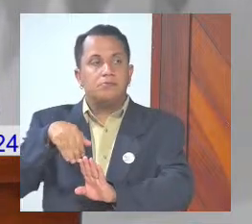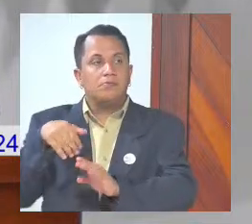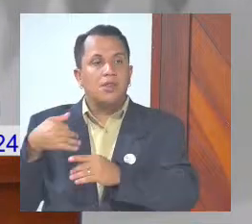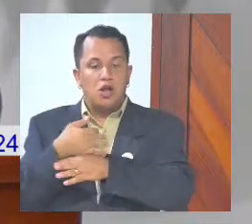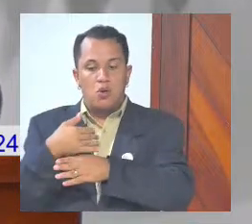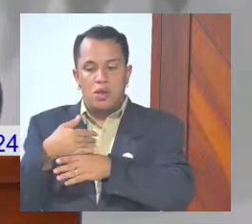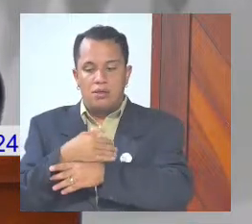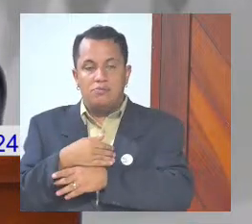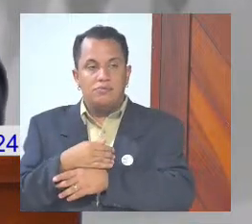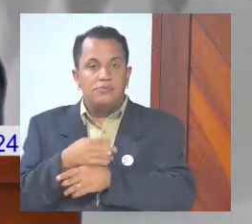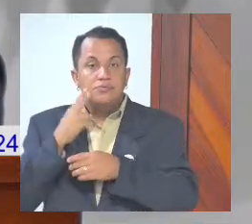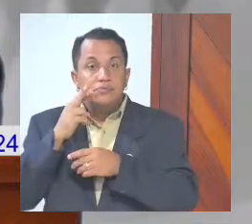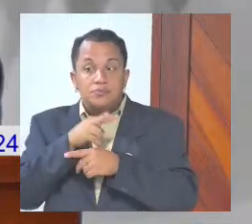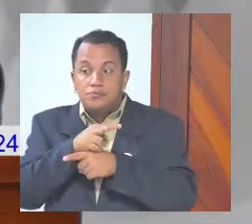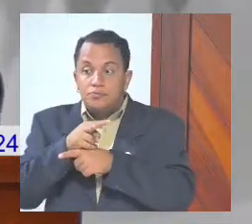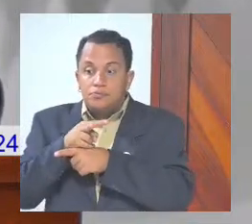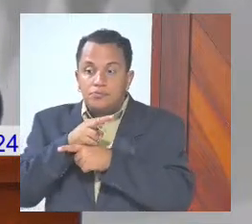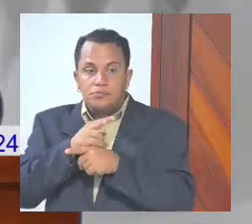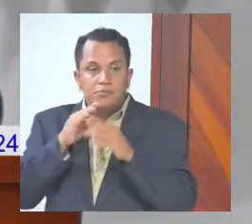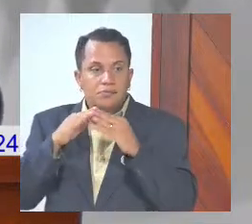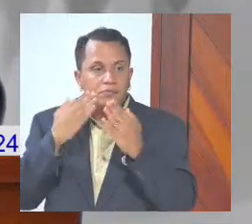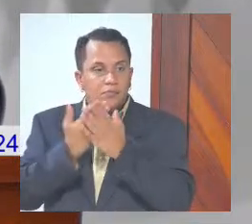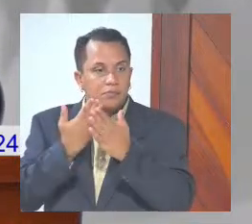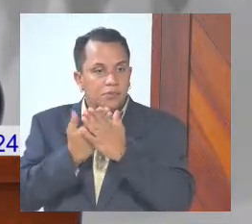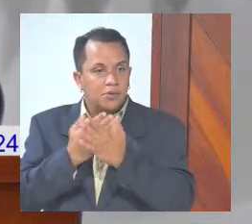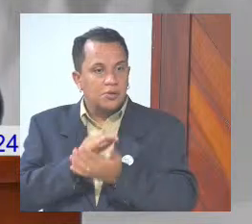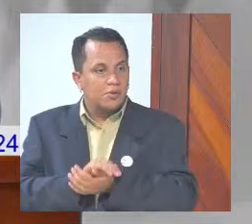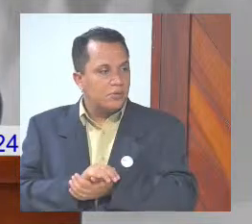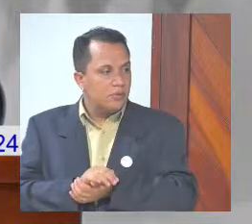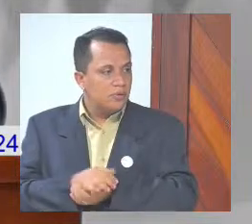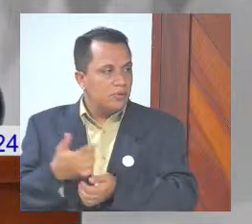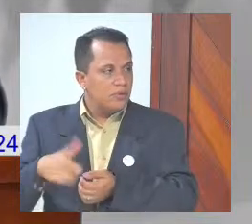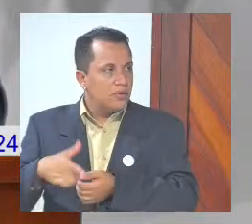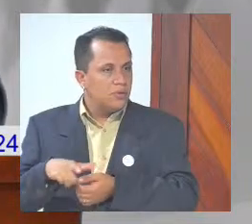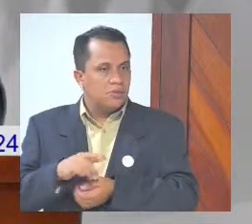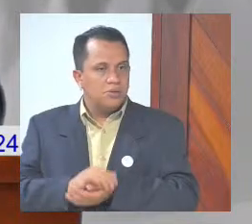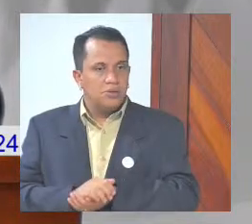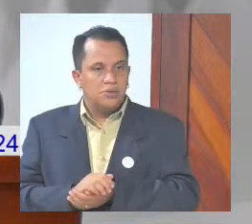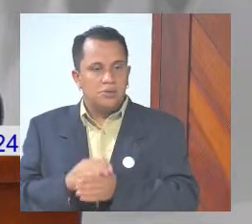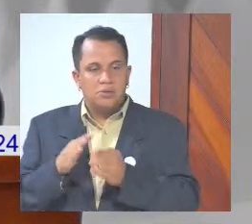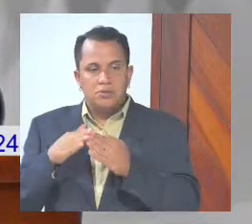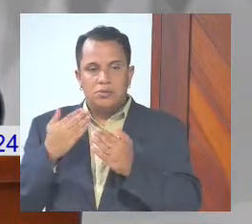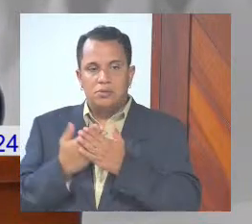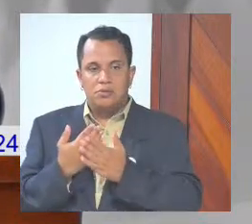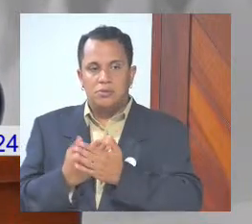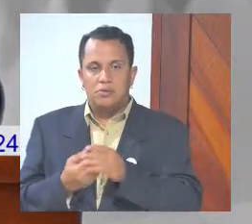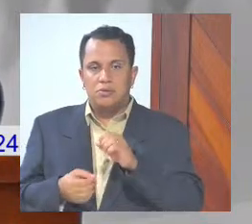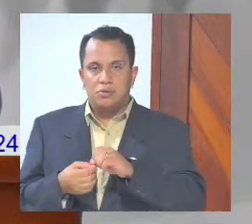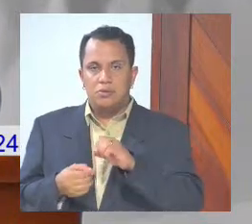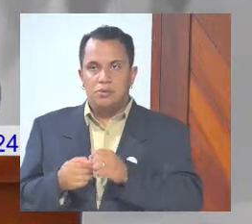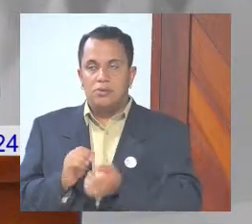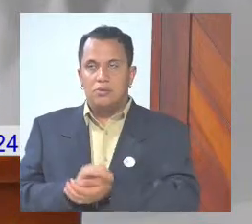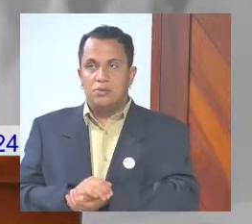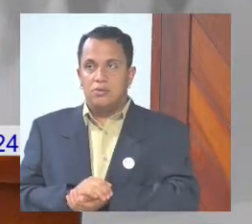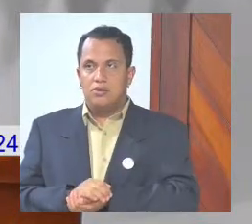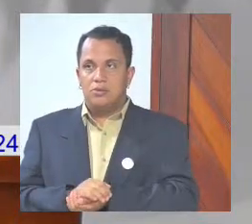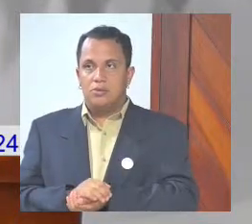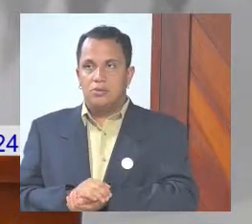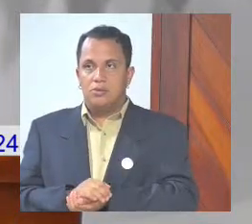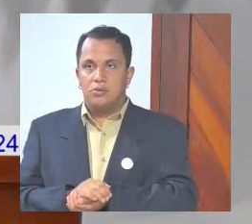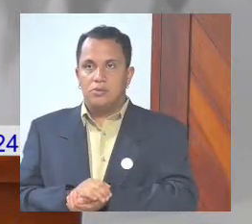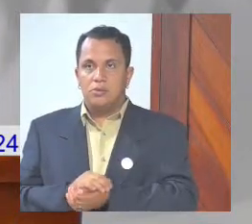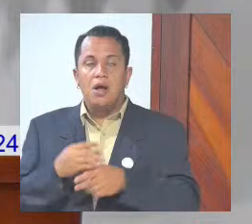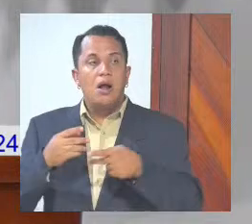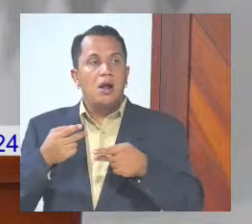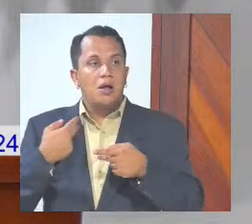município de Pinheiro fiscalizando as escolas que não estavam funcionando. E isso nós fizemos. Fomos em